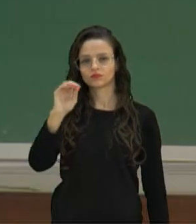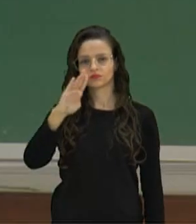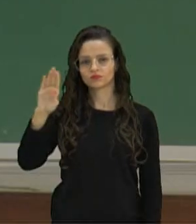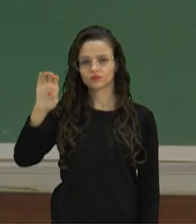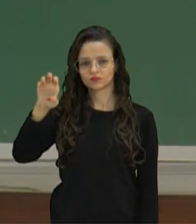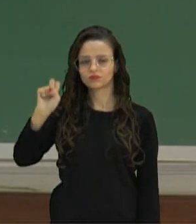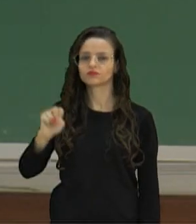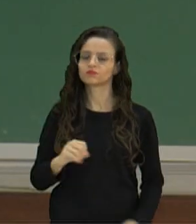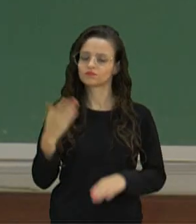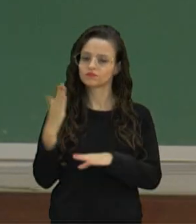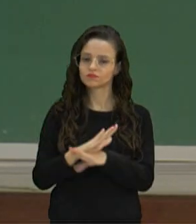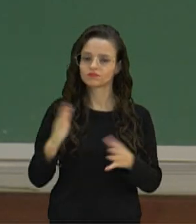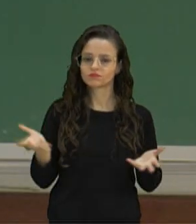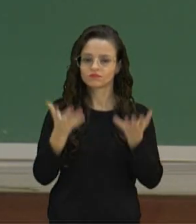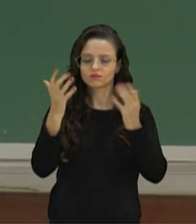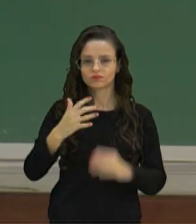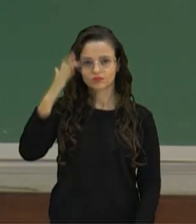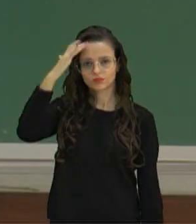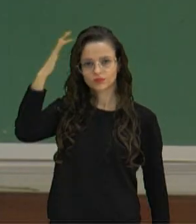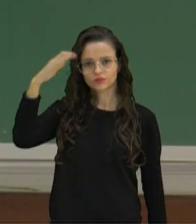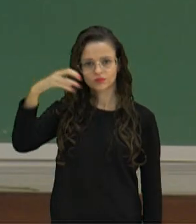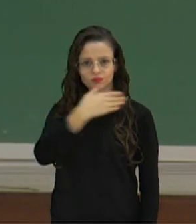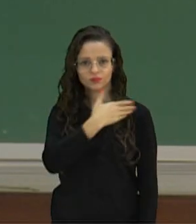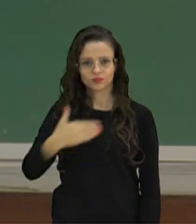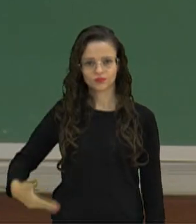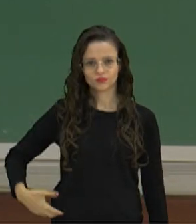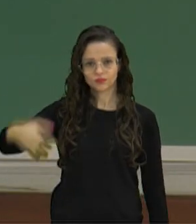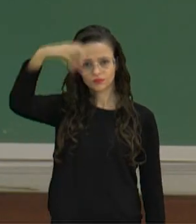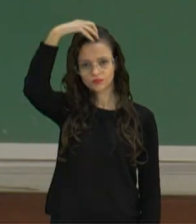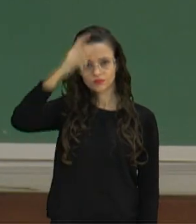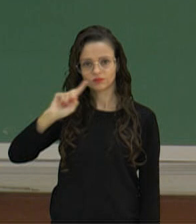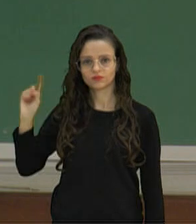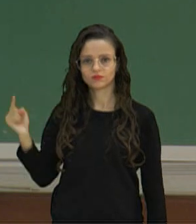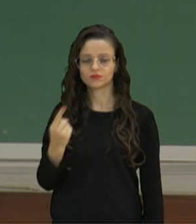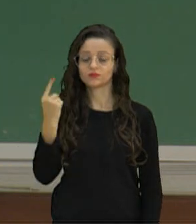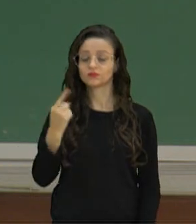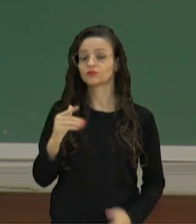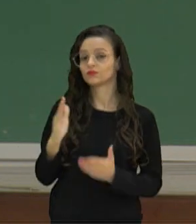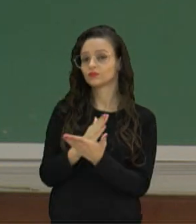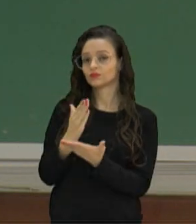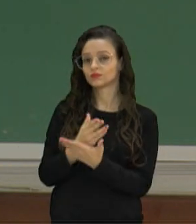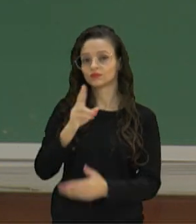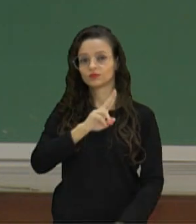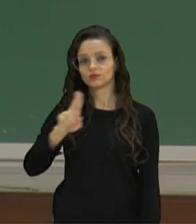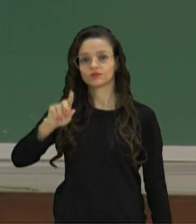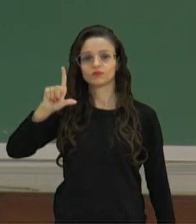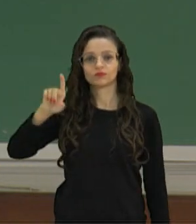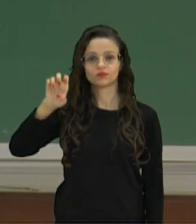teoria absolutista lá num livro chamado Leviatã.